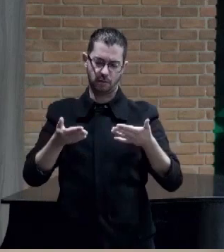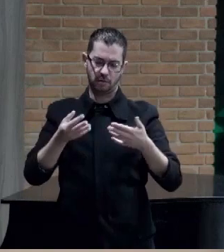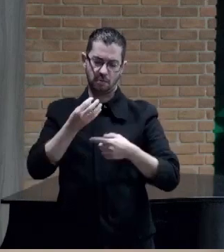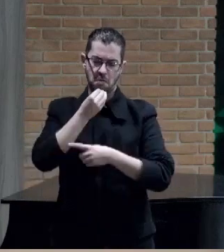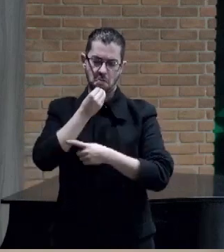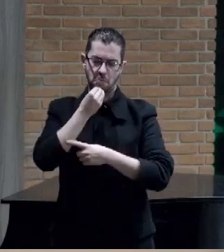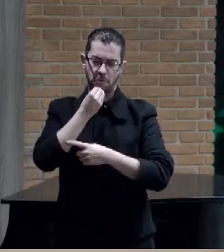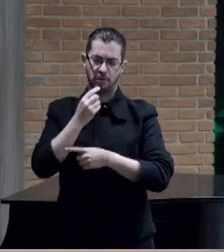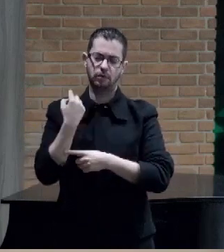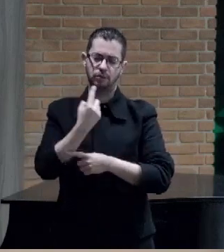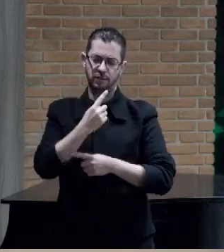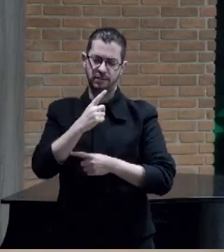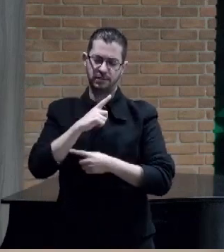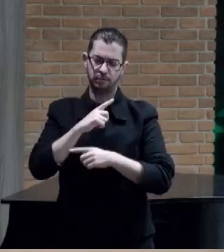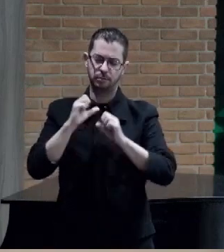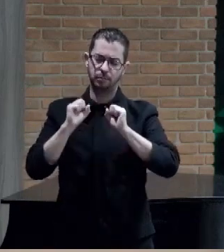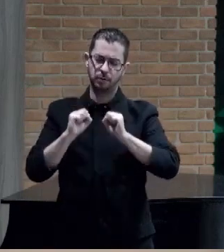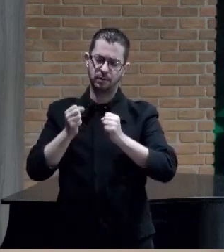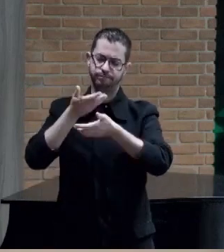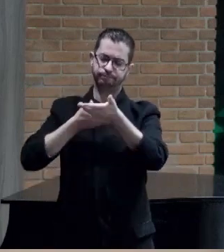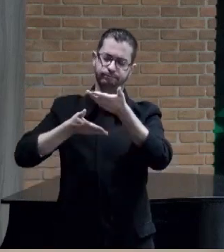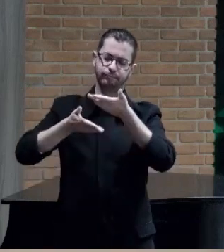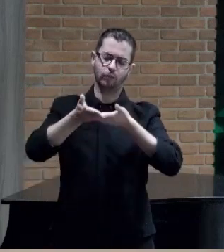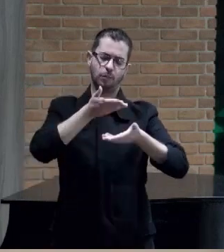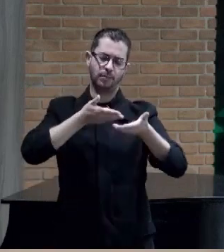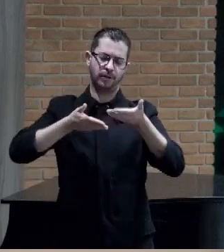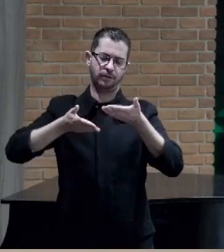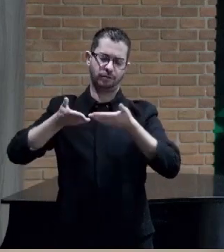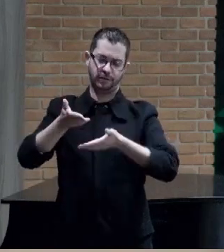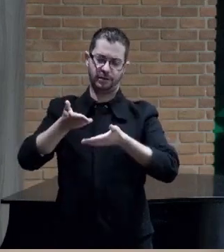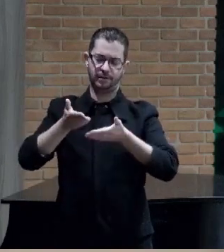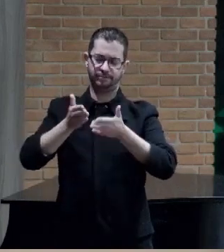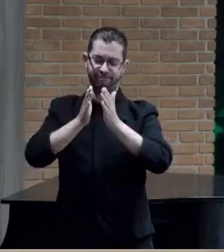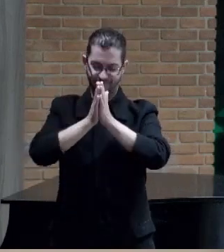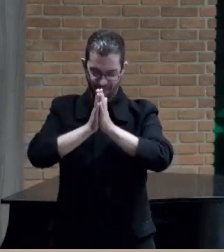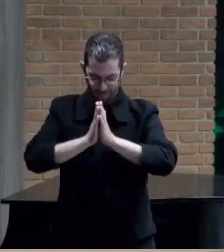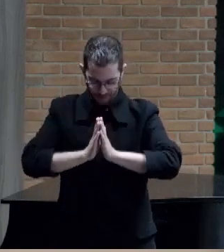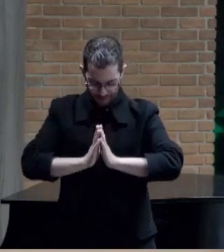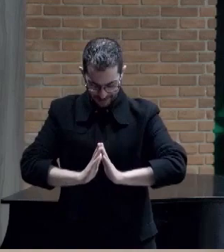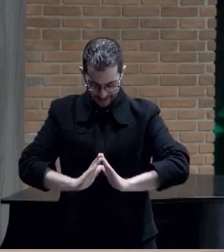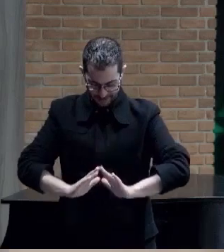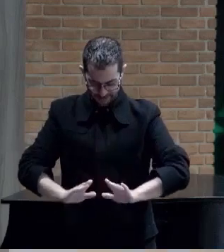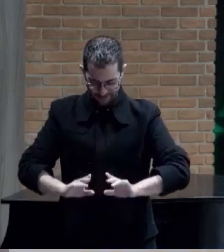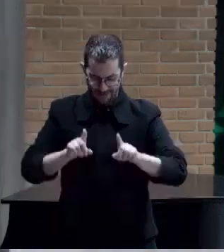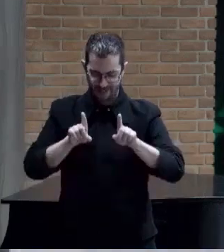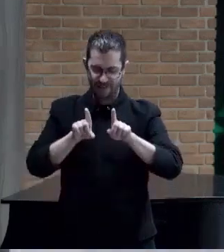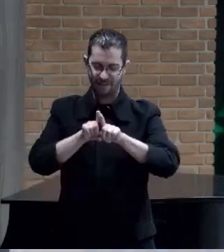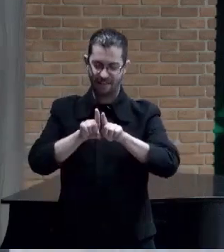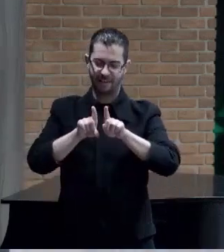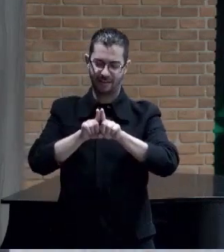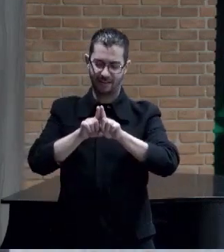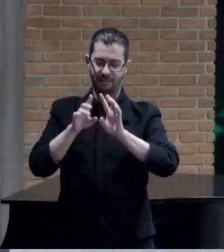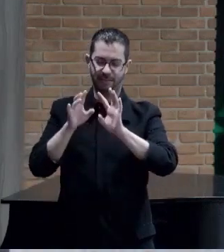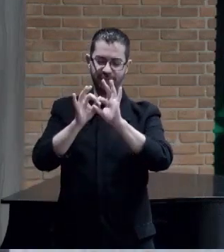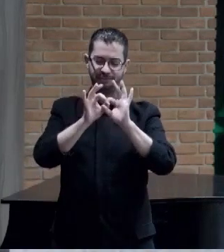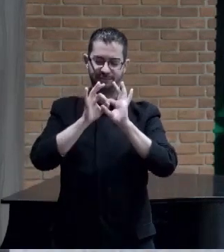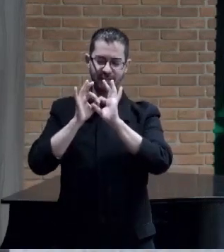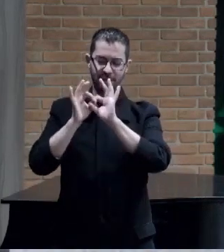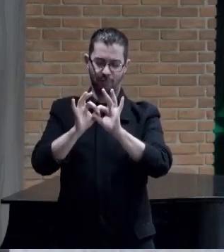que nós temos de compartilhar da adoração e também da comunhão entre os